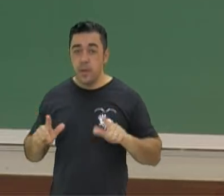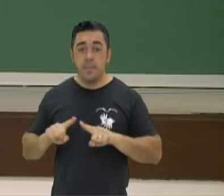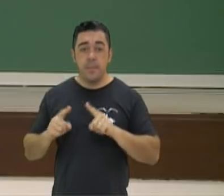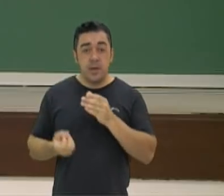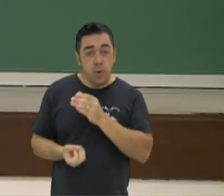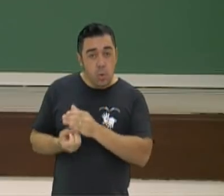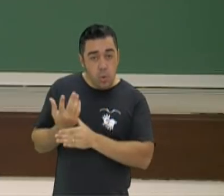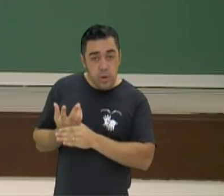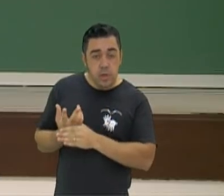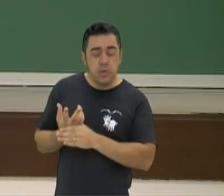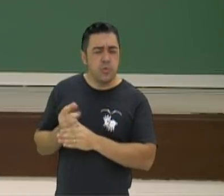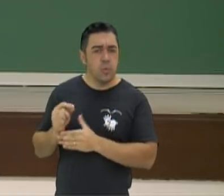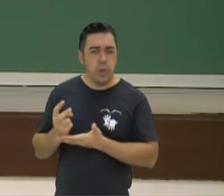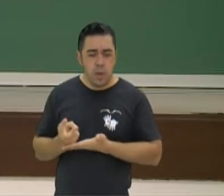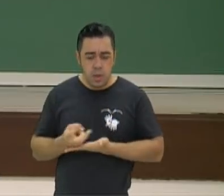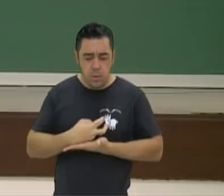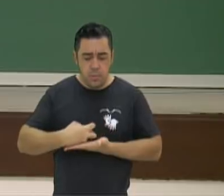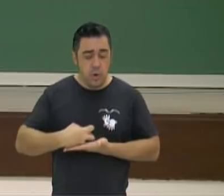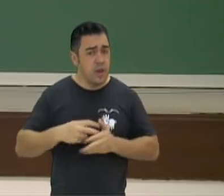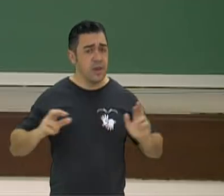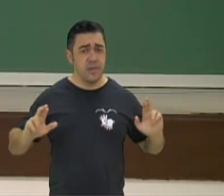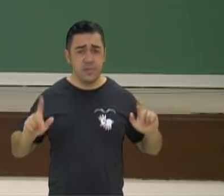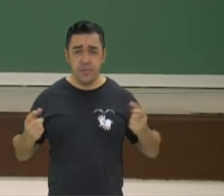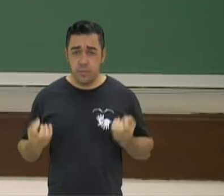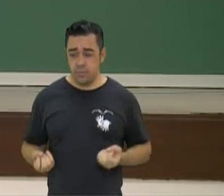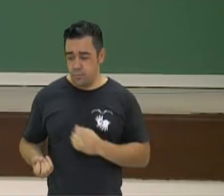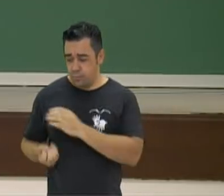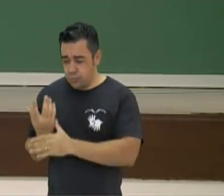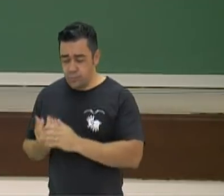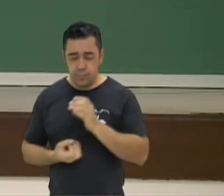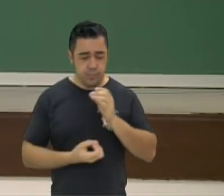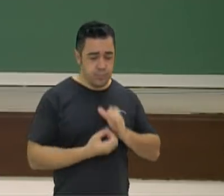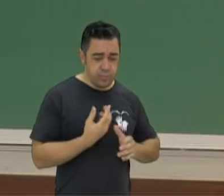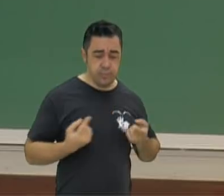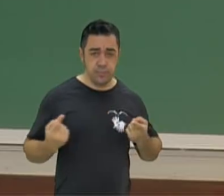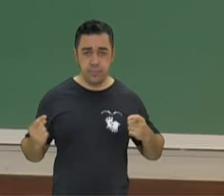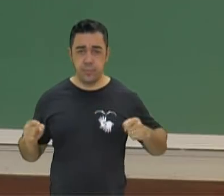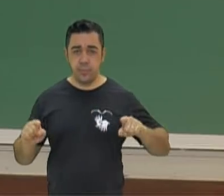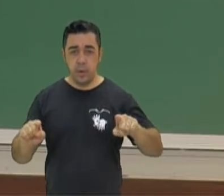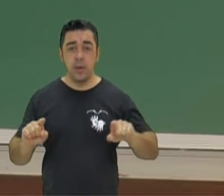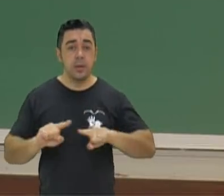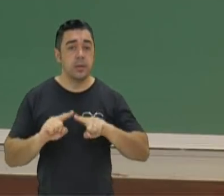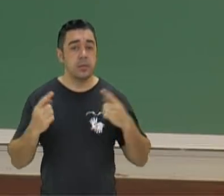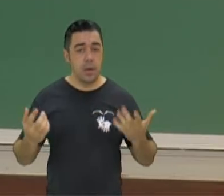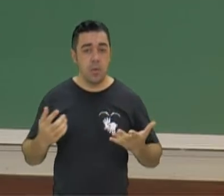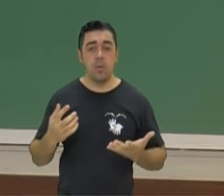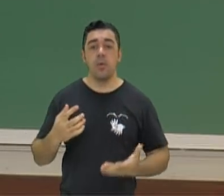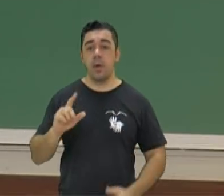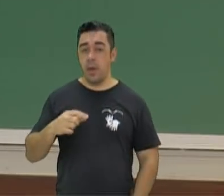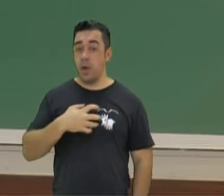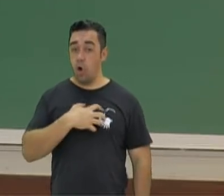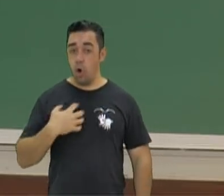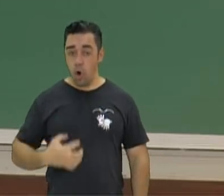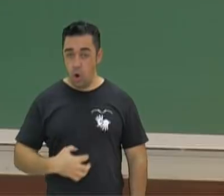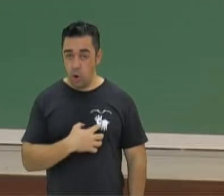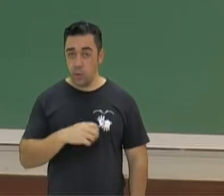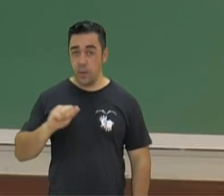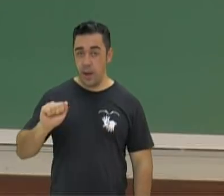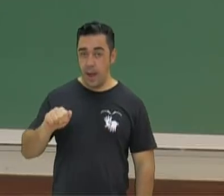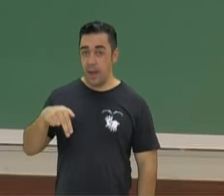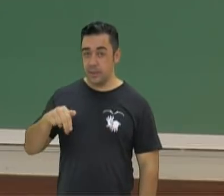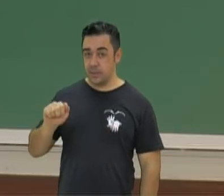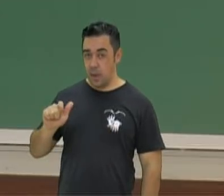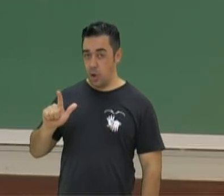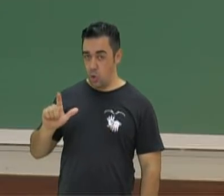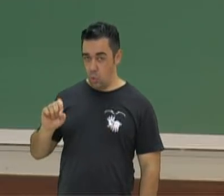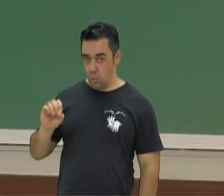origem embrionária é distinta. Se a origem embrionária é distinta, é o quê? Órgão análogo, tá? Então, primeira resposta a gente já sabe.